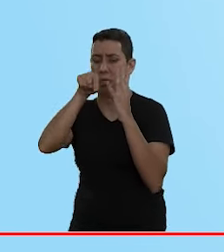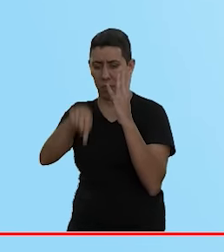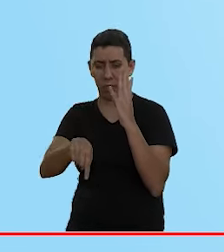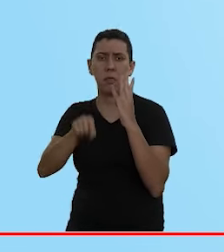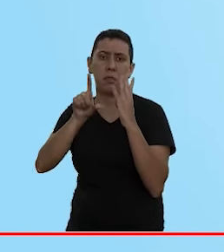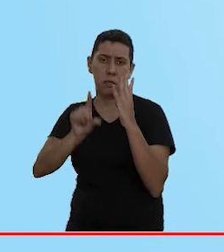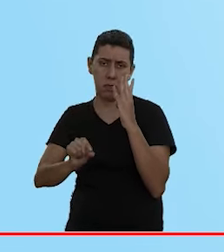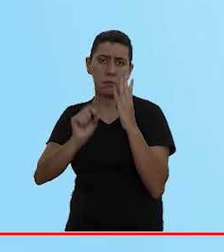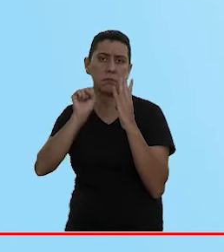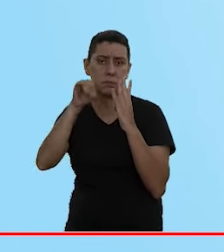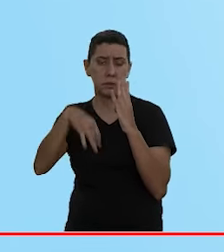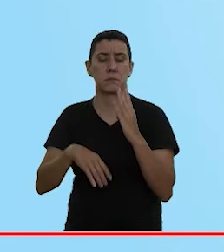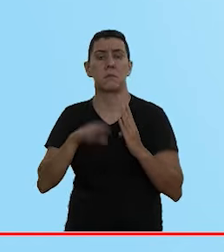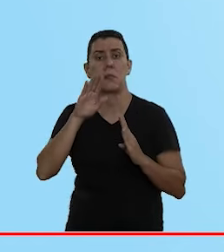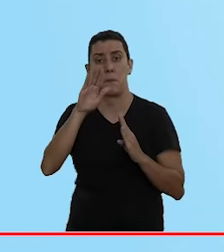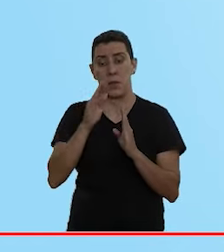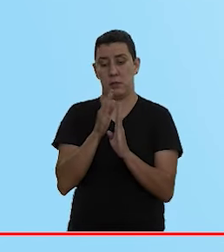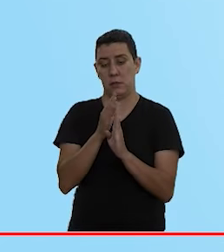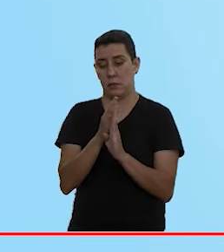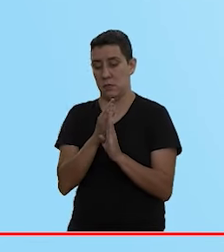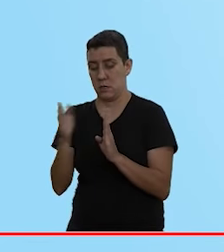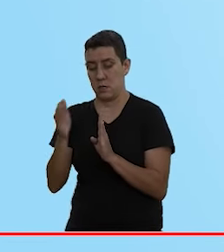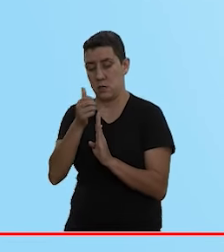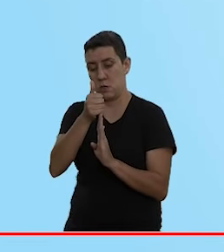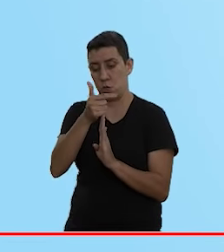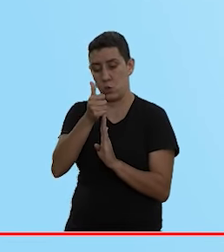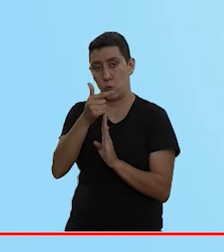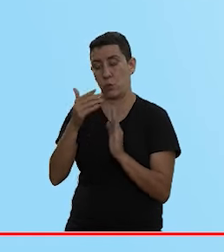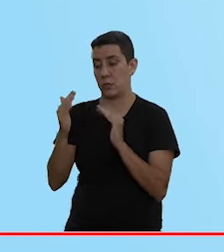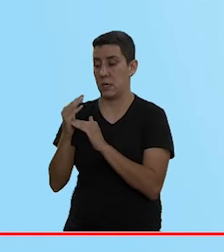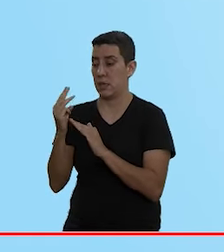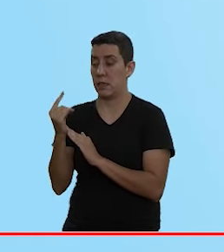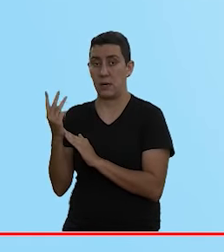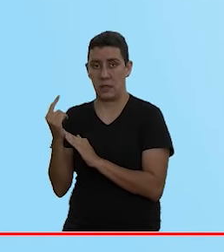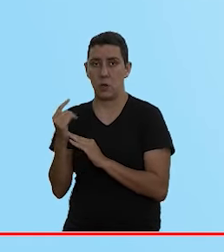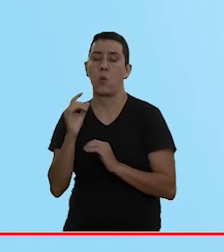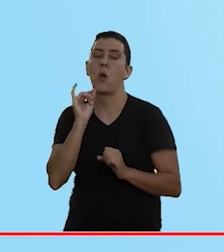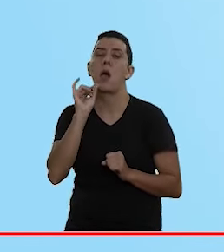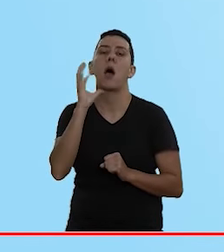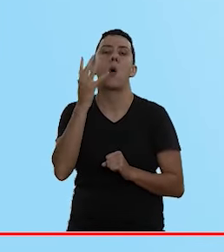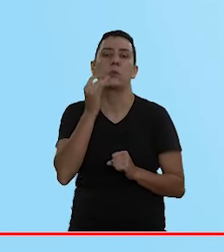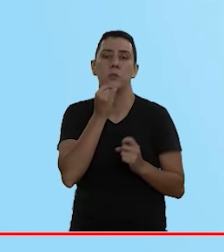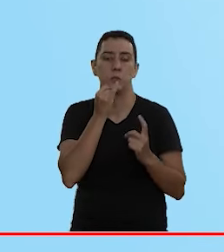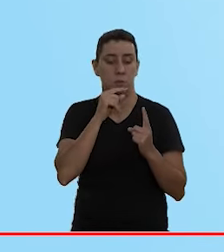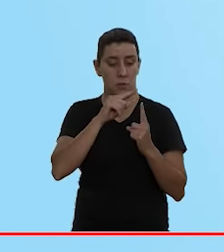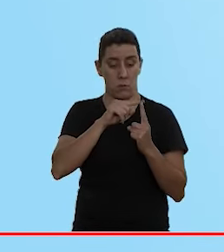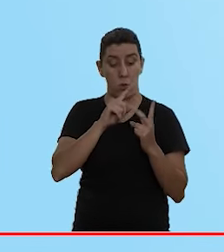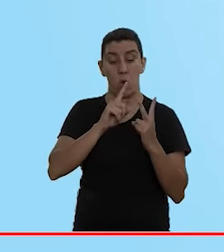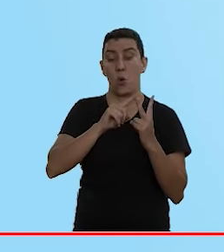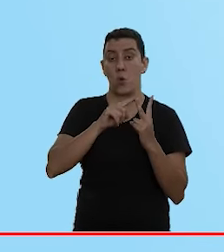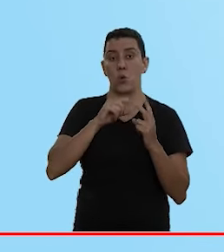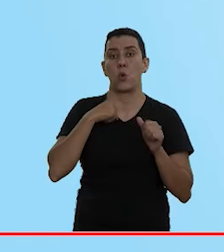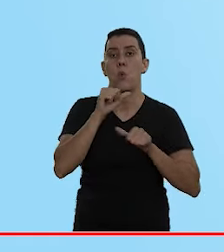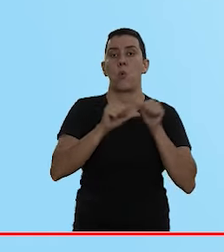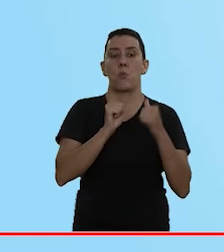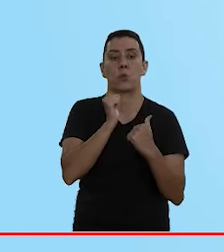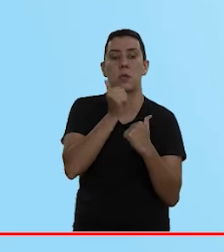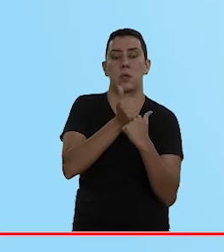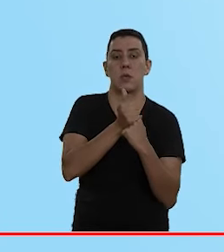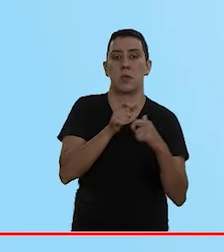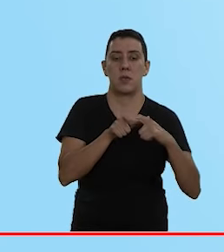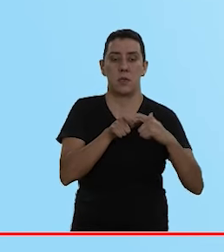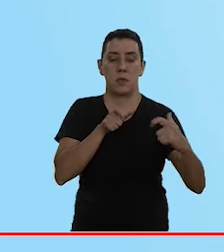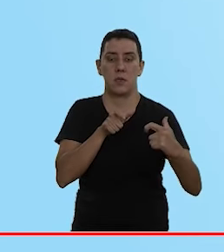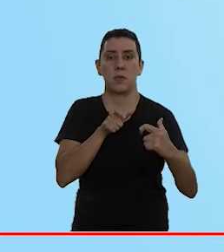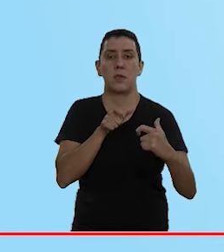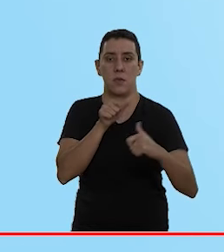diferença que, do dia 12 ao dia 31, a string 2 foi colocada em uma condição normal, ou seja, depois de um período de degradação acelerada, aqui a gente está